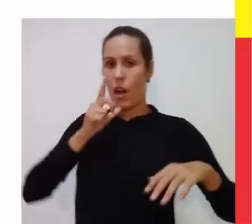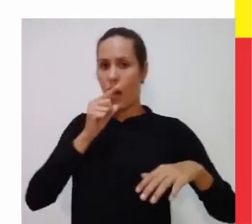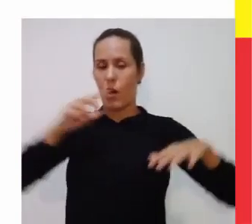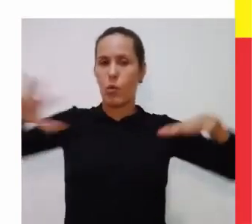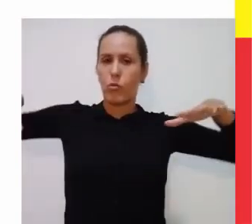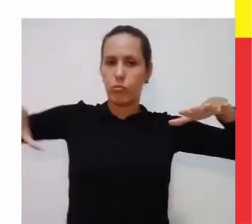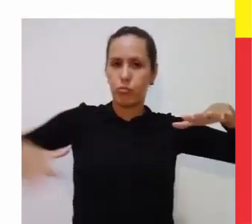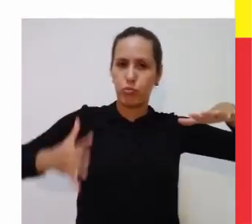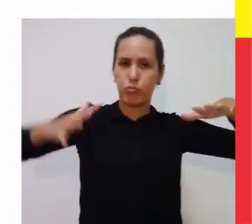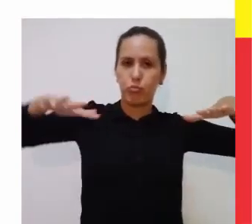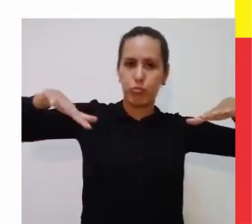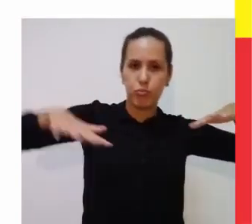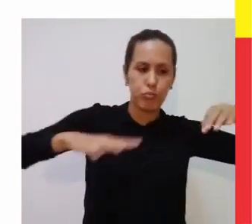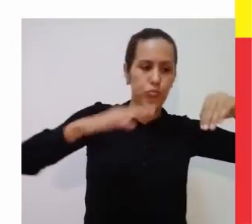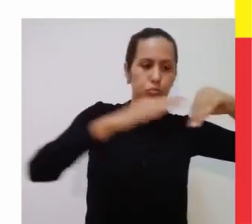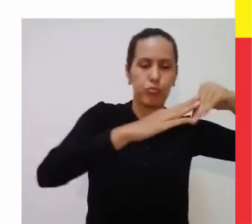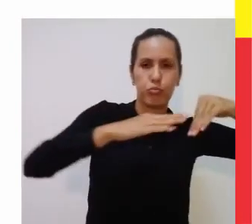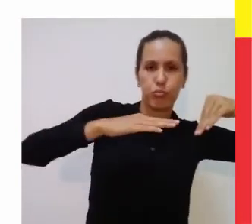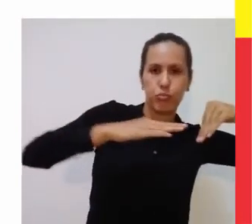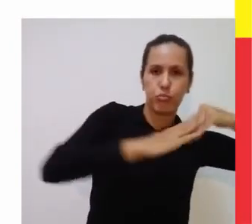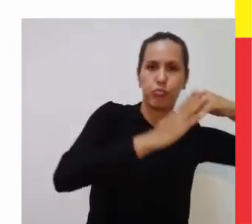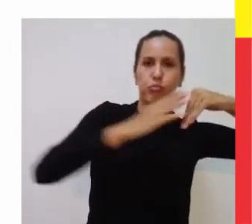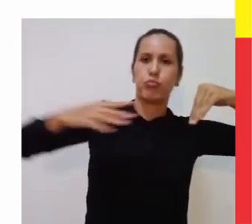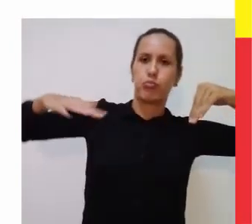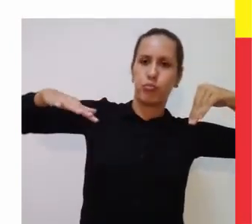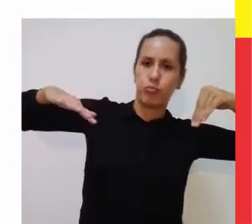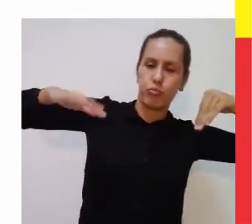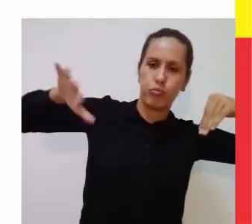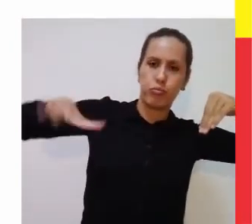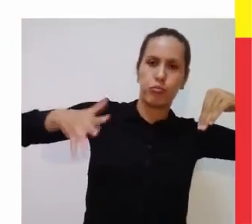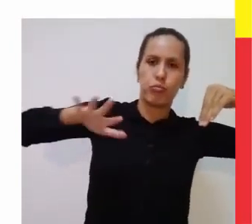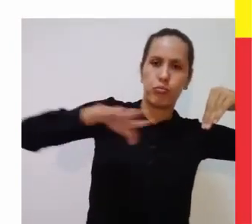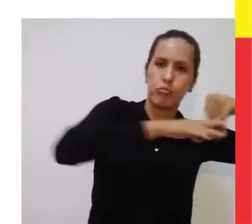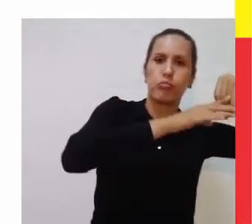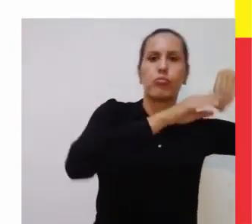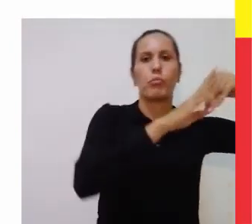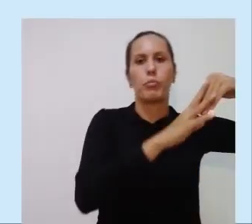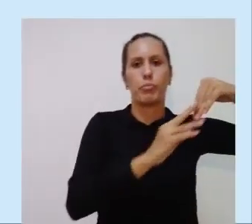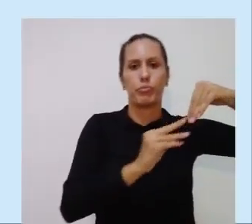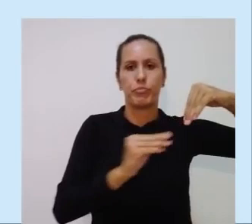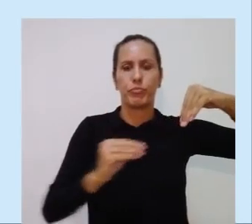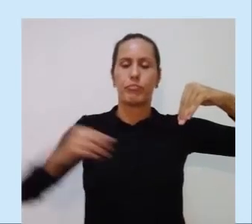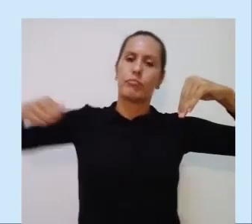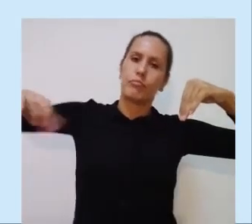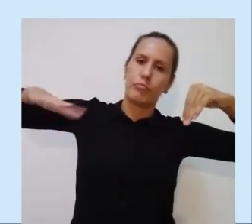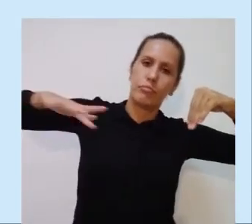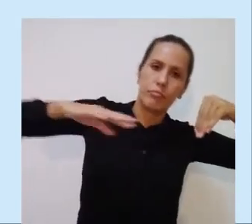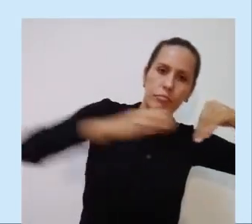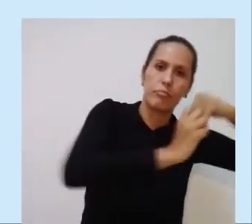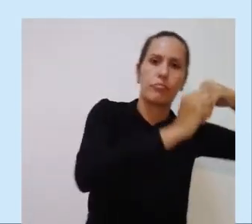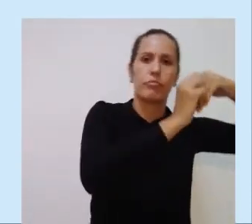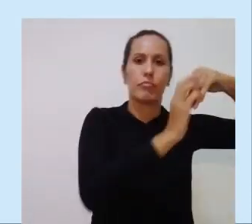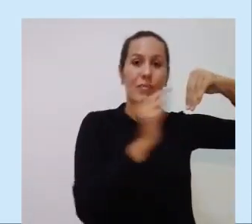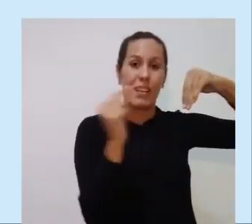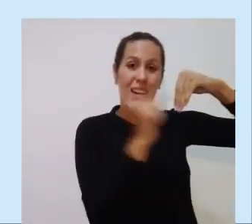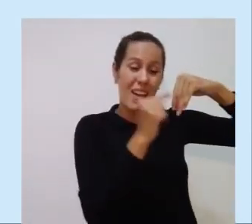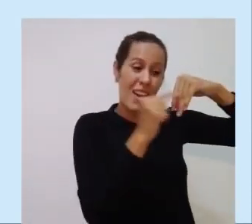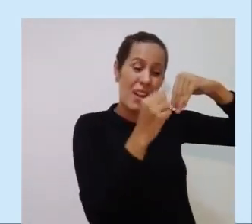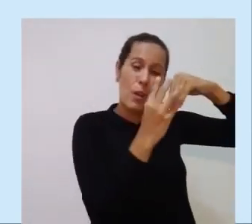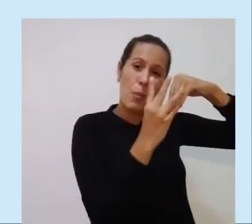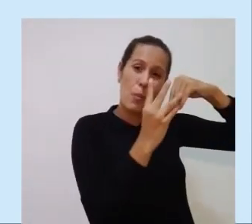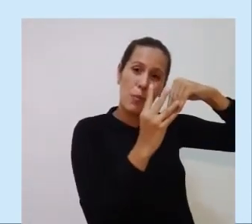nesse paredão rochoso aí, tá? Bate nesse paredão rochoso e desgasta. Ele bate no paredão e desgasta. Então, o nome